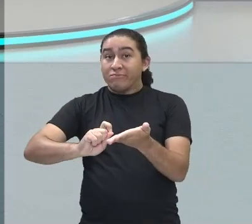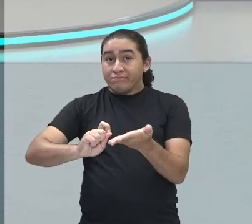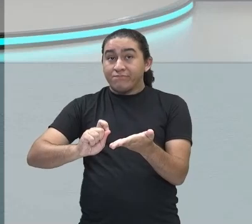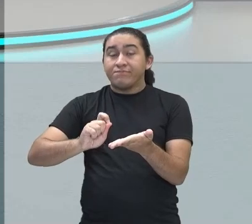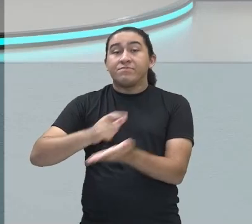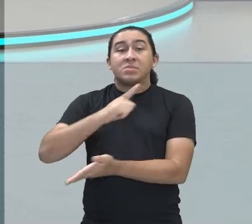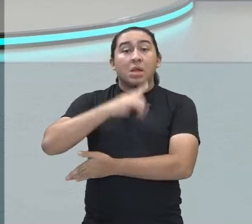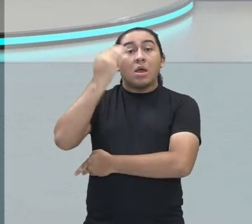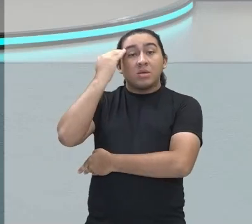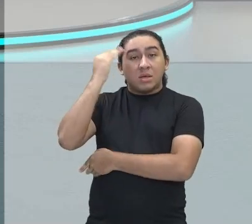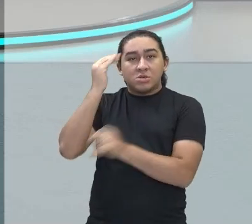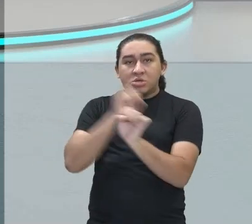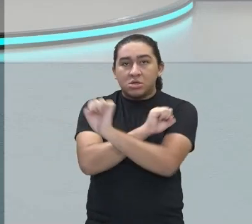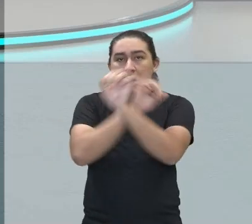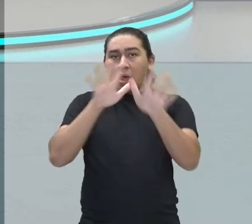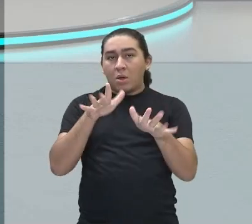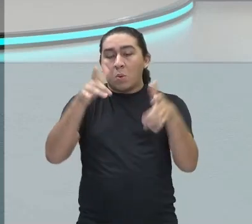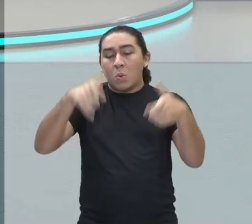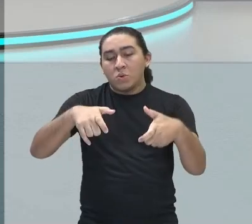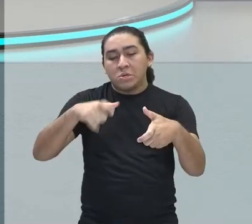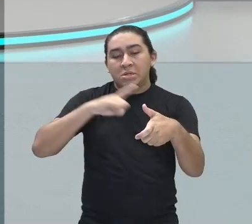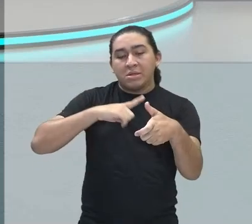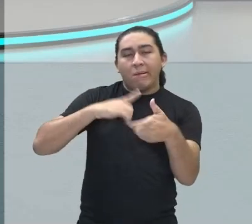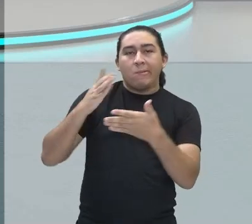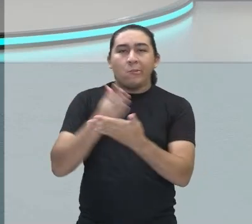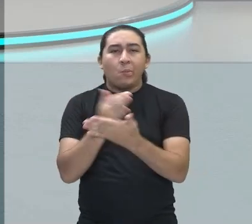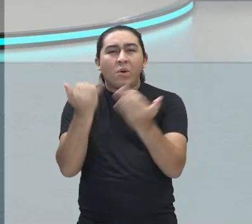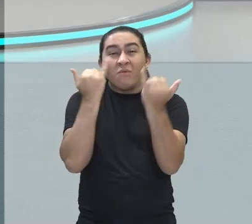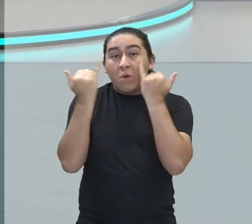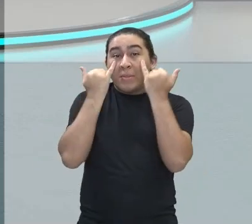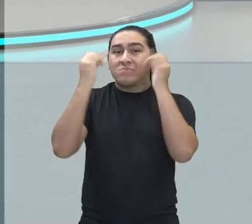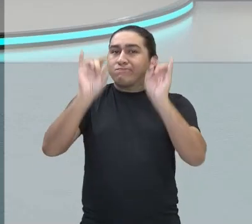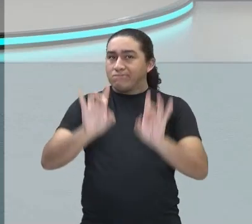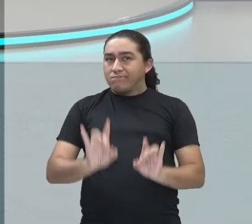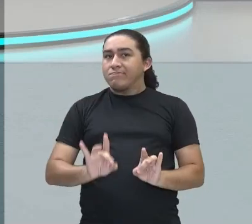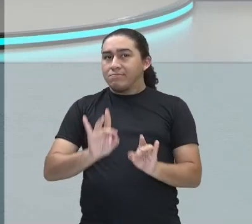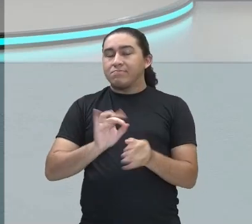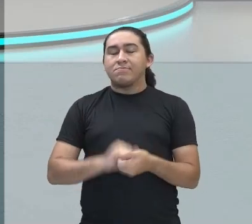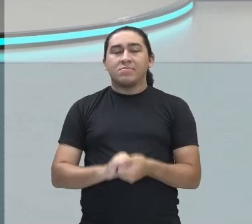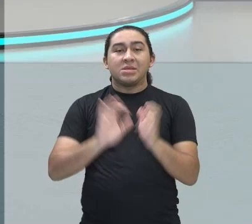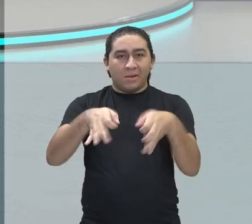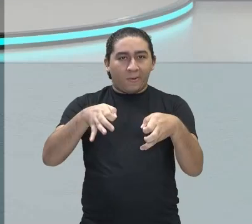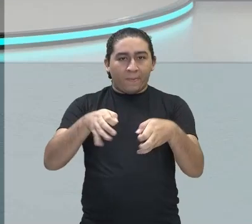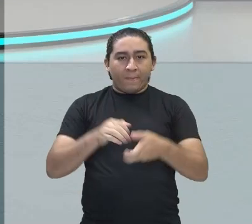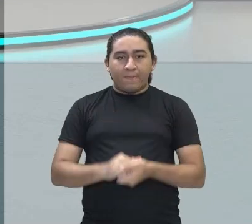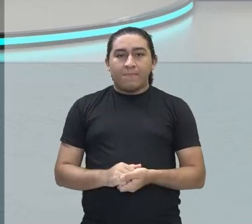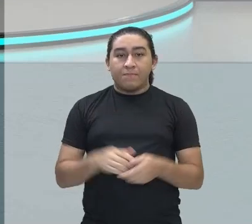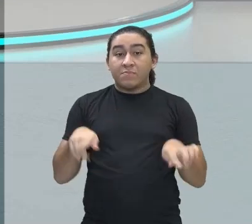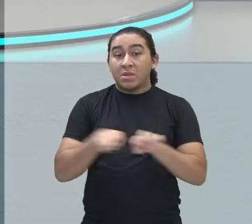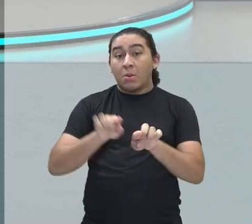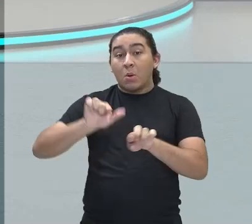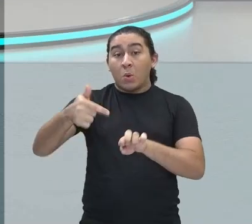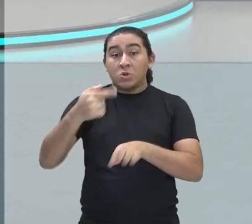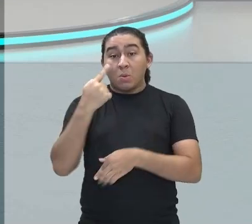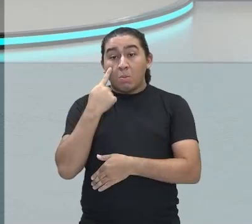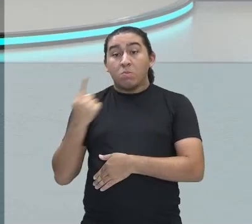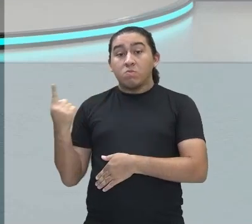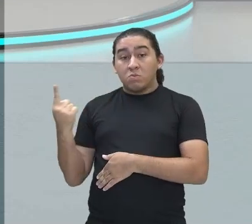entender que ali tem algo especial, certo? Tem mais.